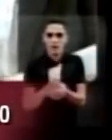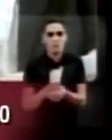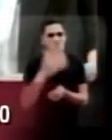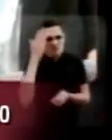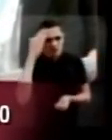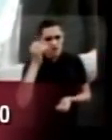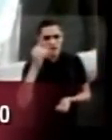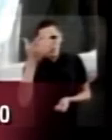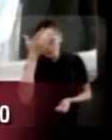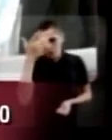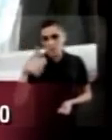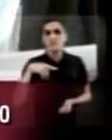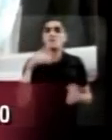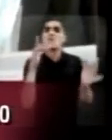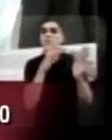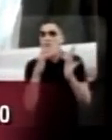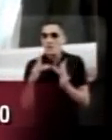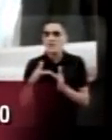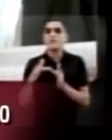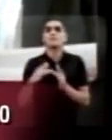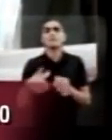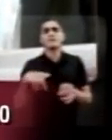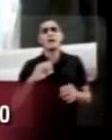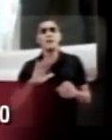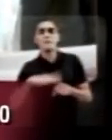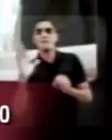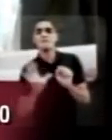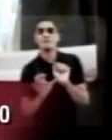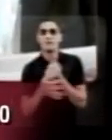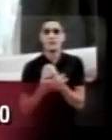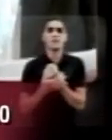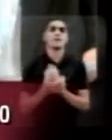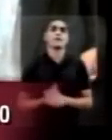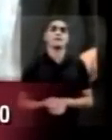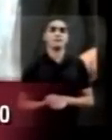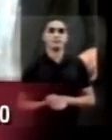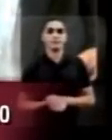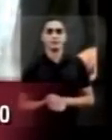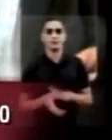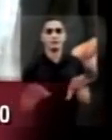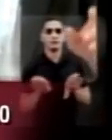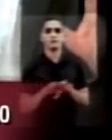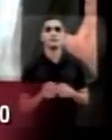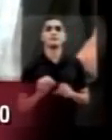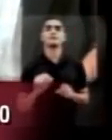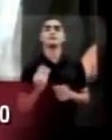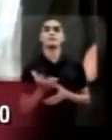mais segura ou menos segura. É, também, além